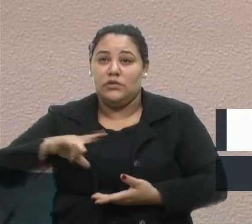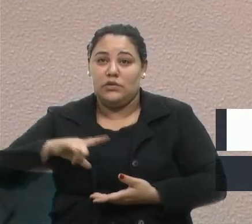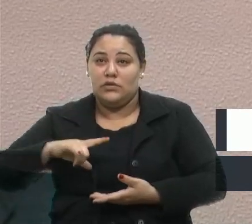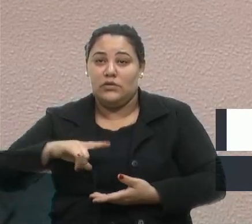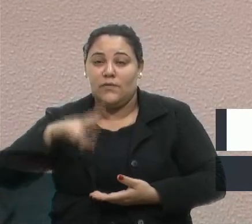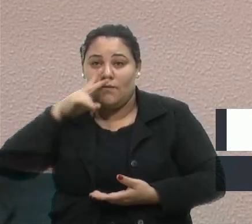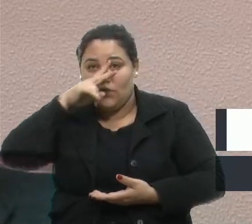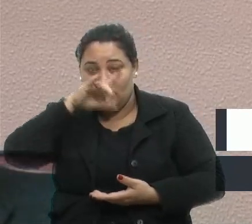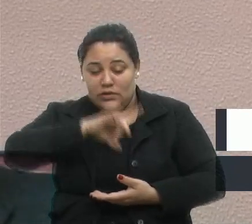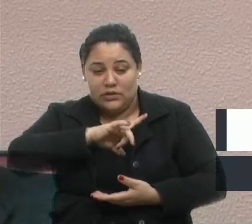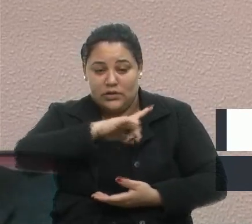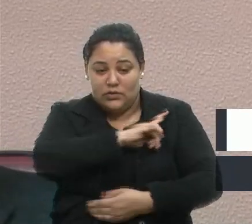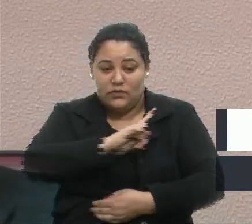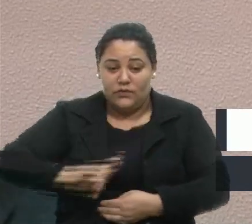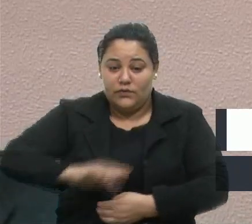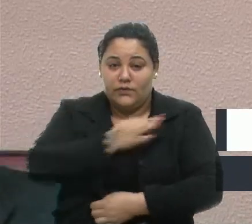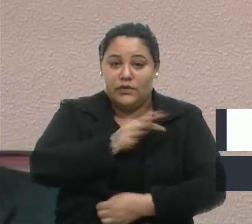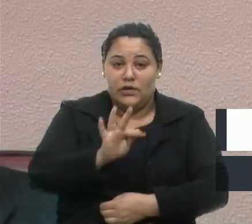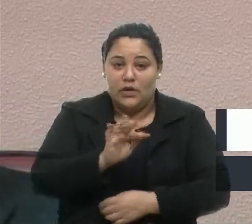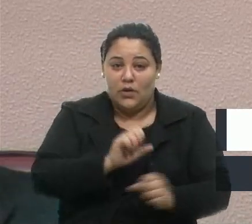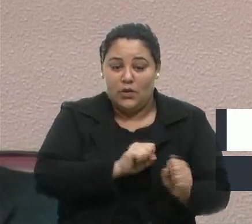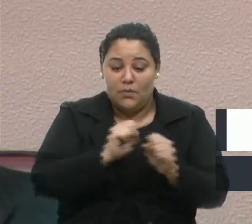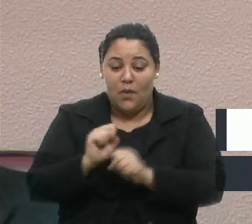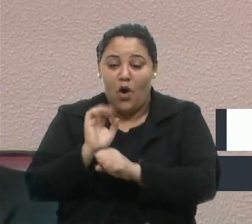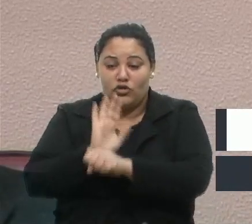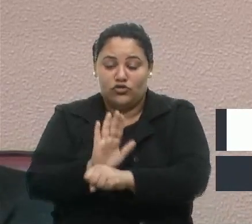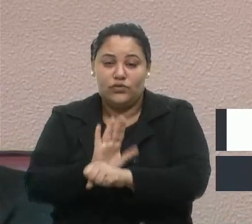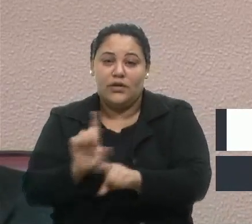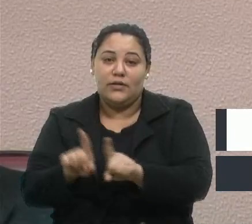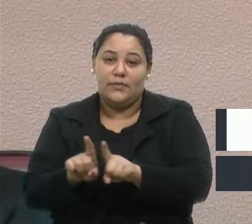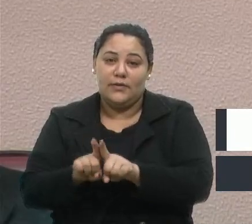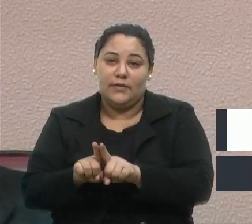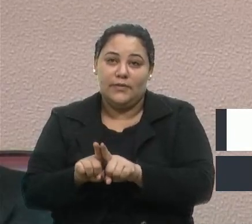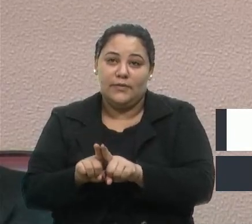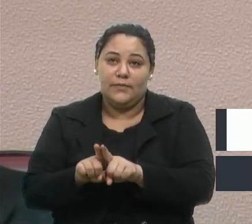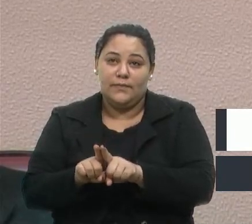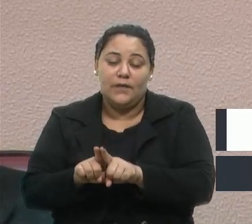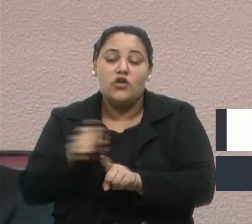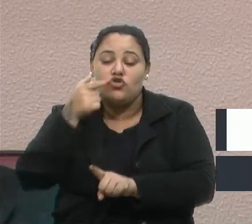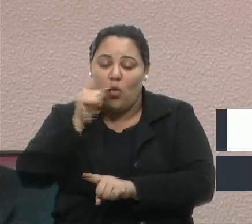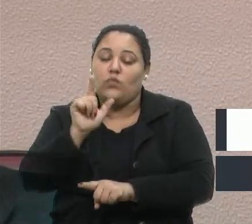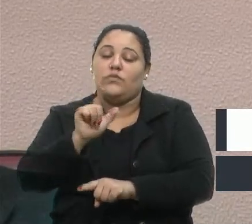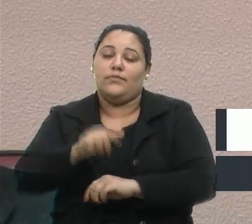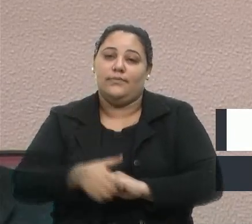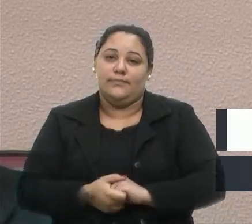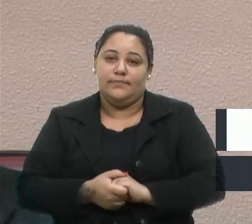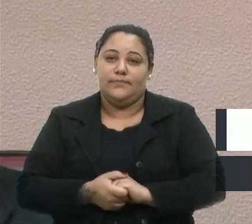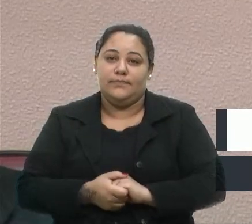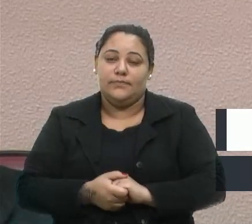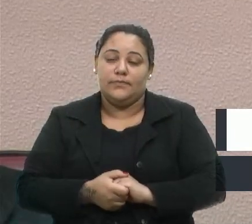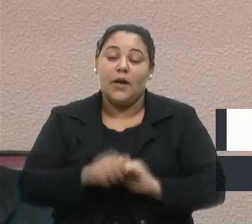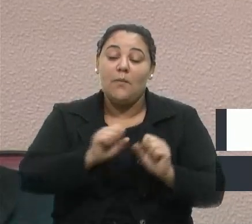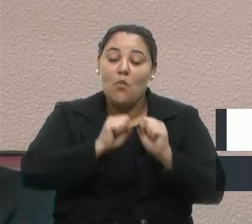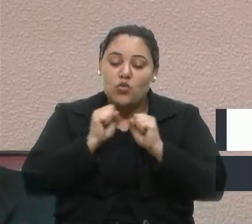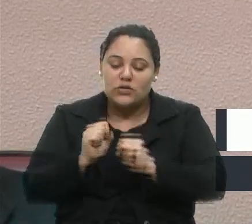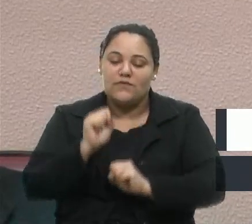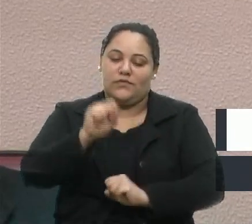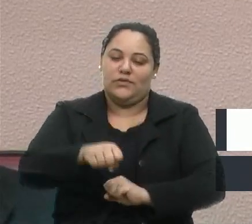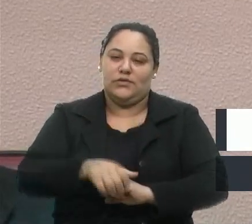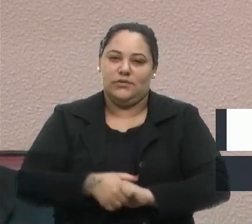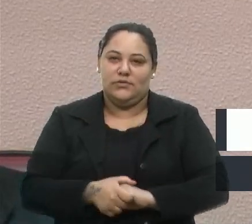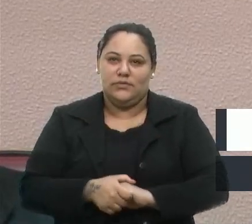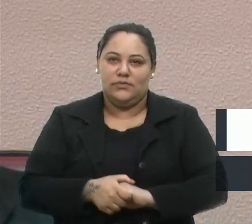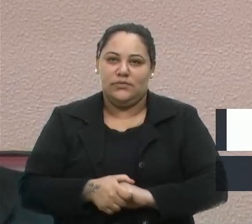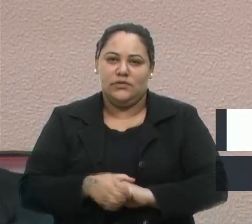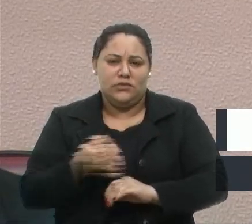e tem governo federal que pode auxiliar, isso se consegue. E é possível. Senão nem o Instituto